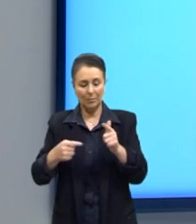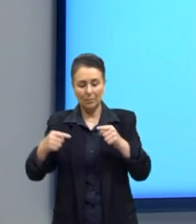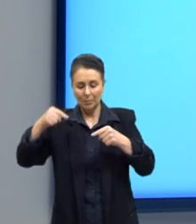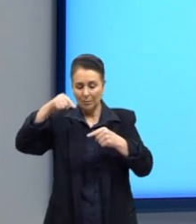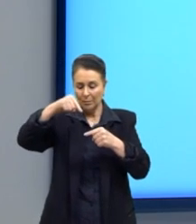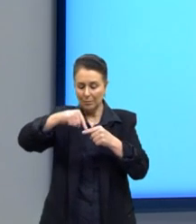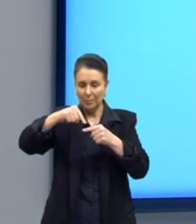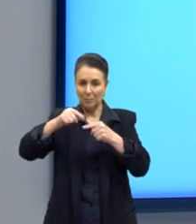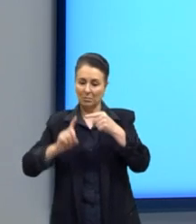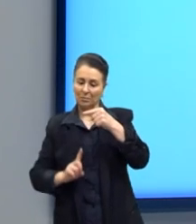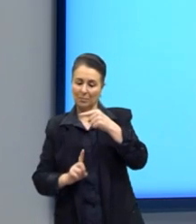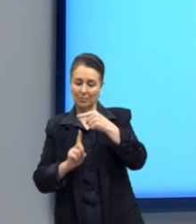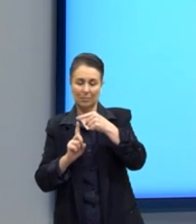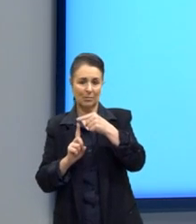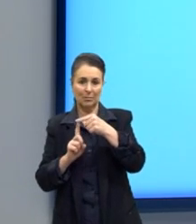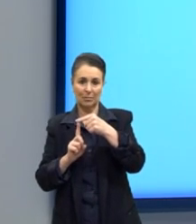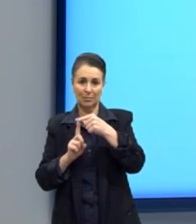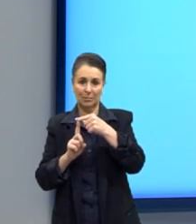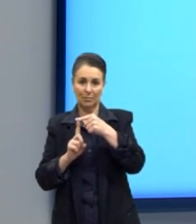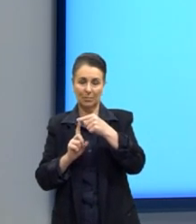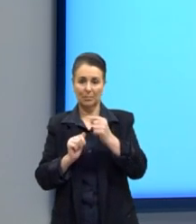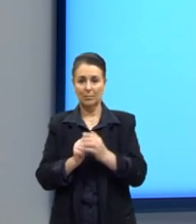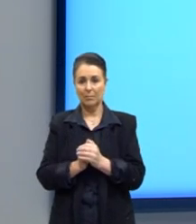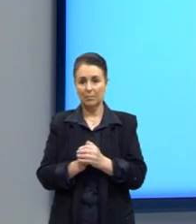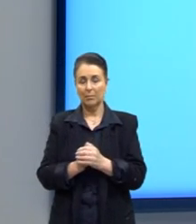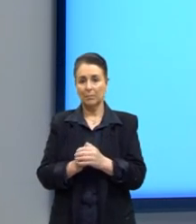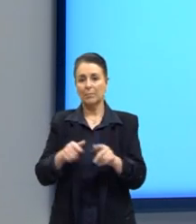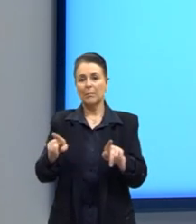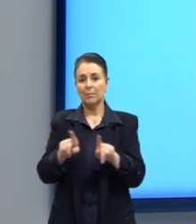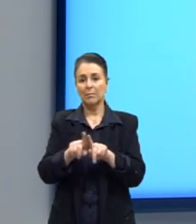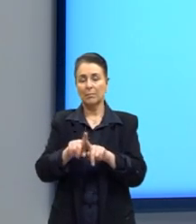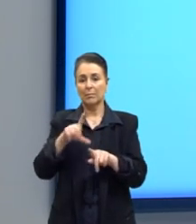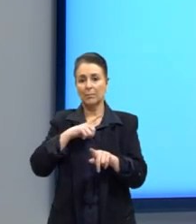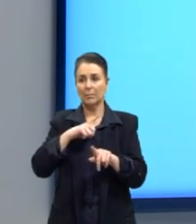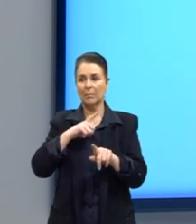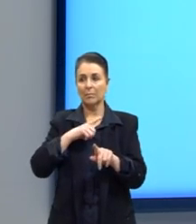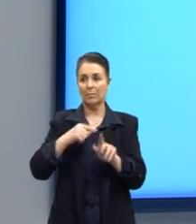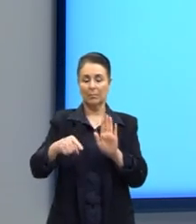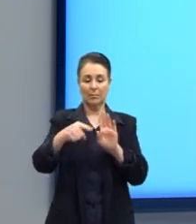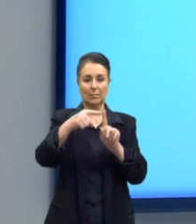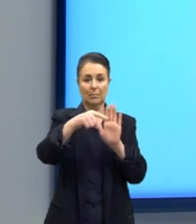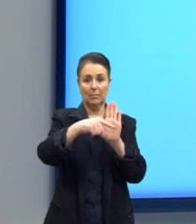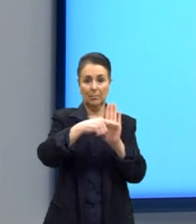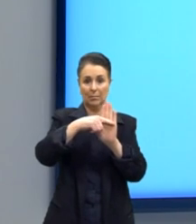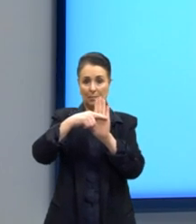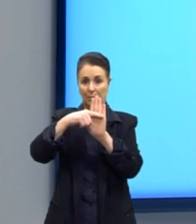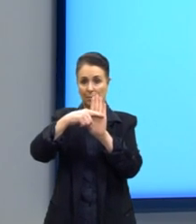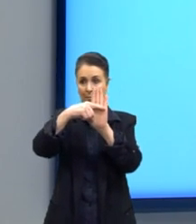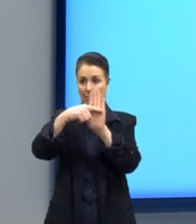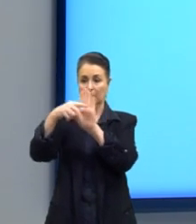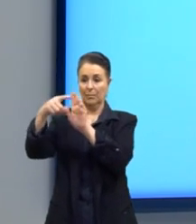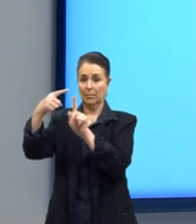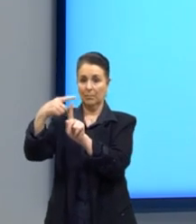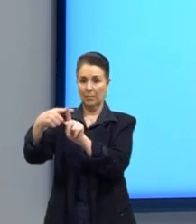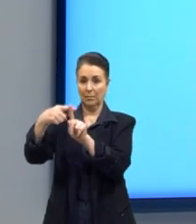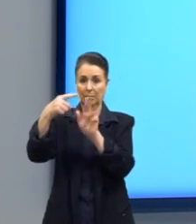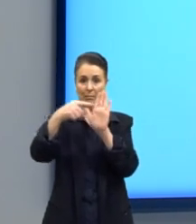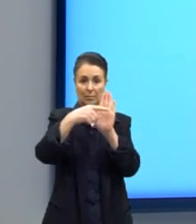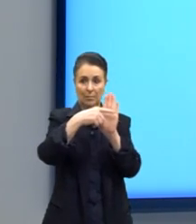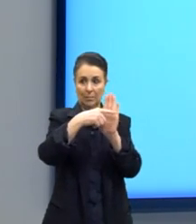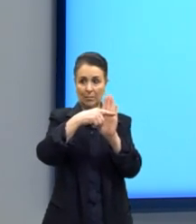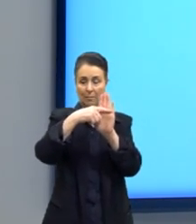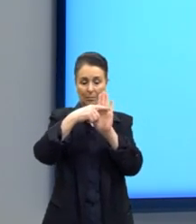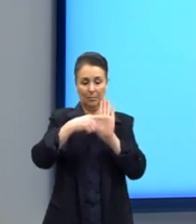no ponto exato e ainda nós temos os sinais né primeiro e terceiro quadrante sinais